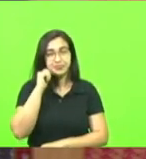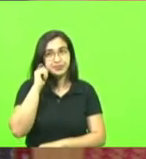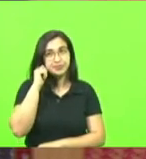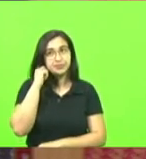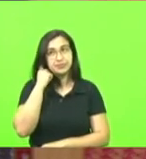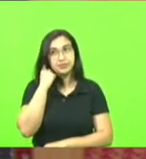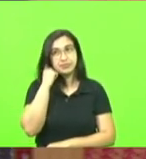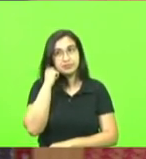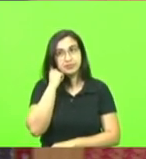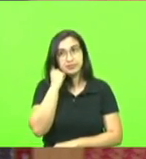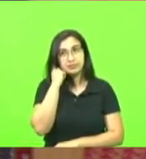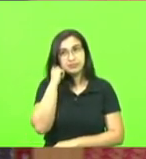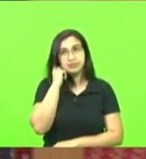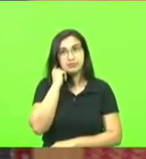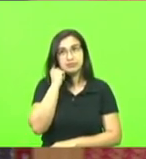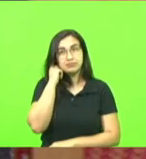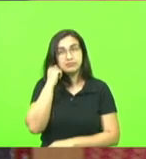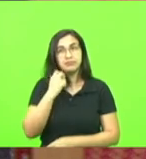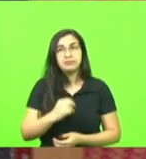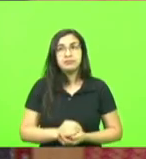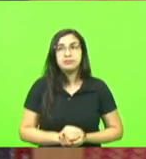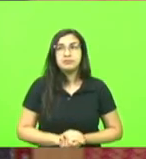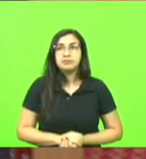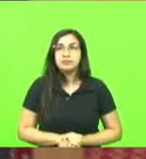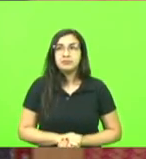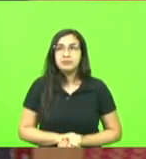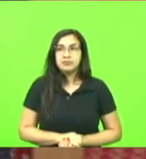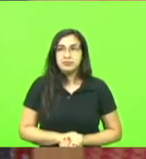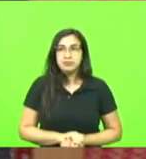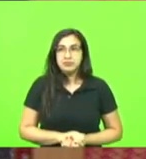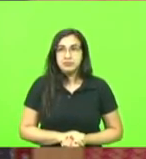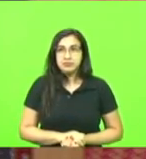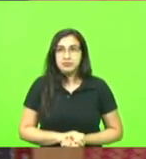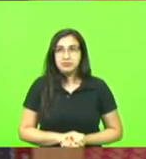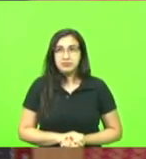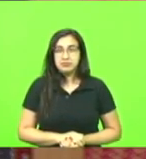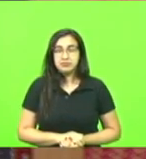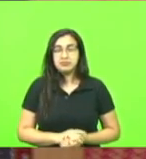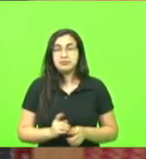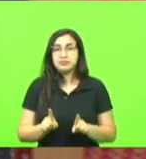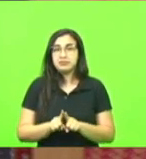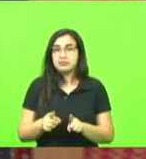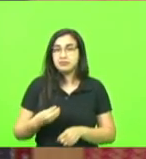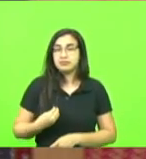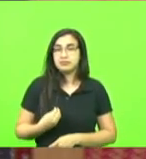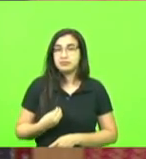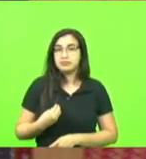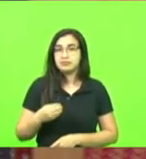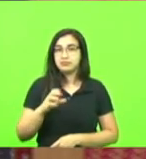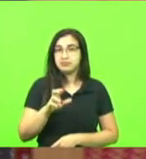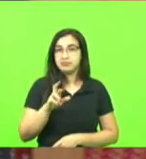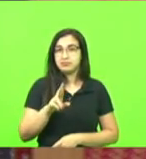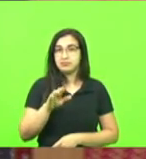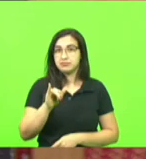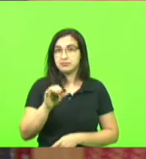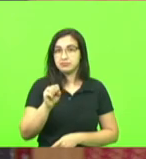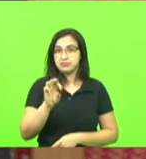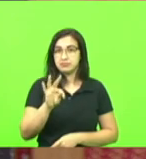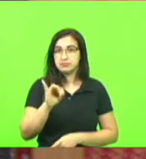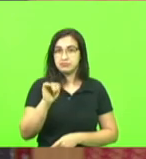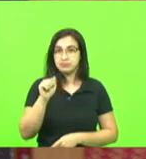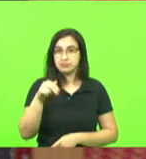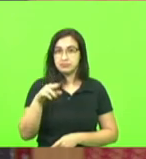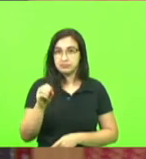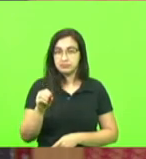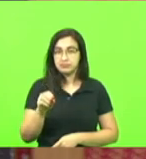Mais 30 segundos, deputado. Obrigado. Recebemos a visita do Cristiano, que é nosso amigo lá de